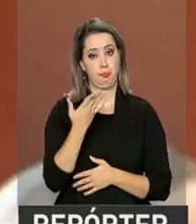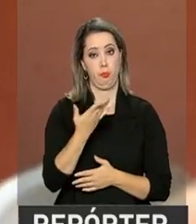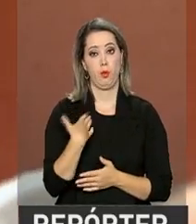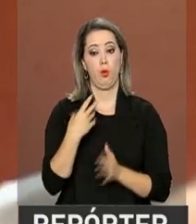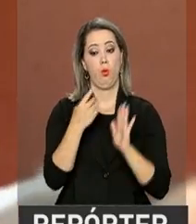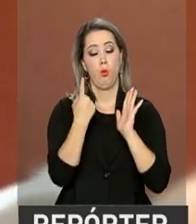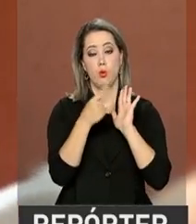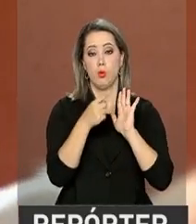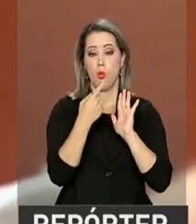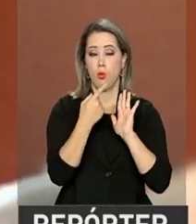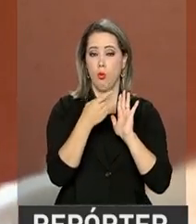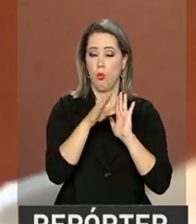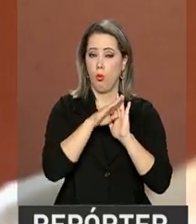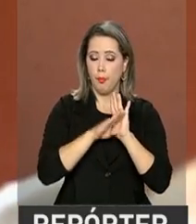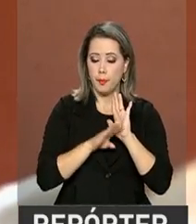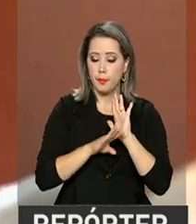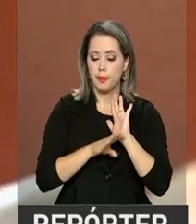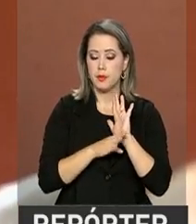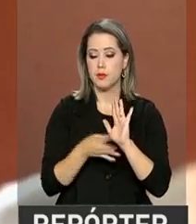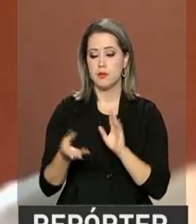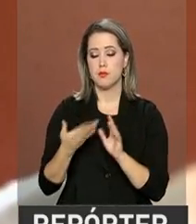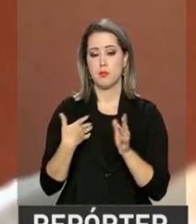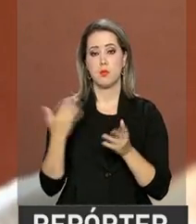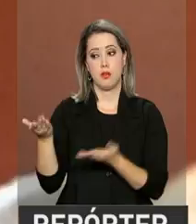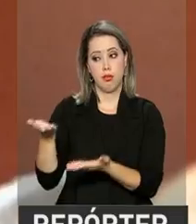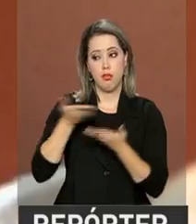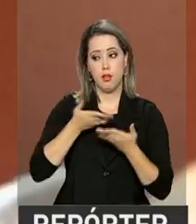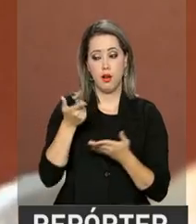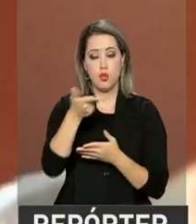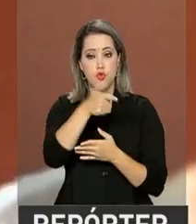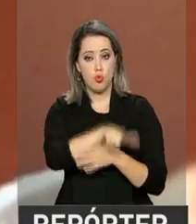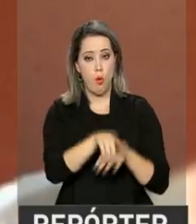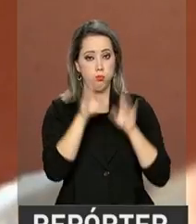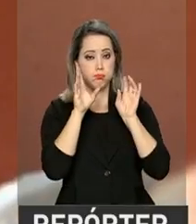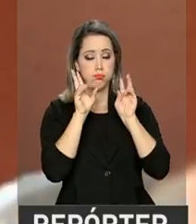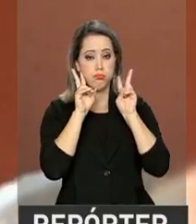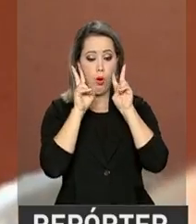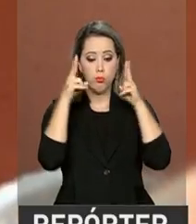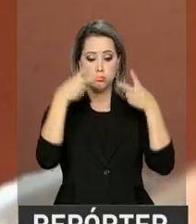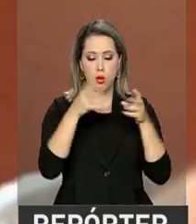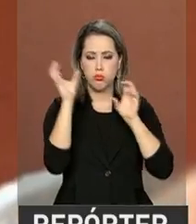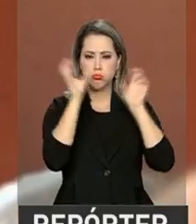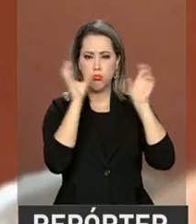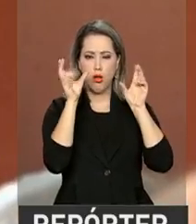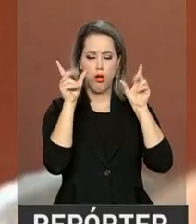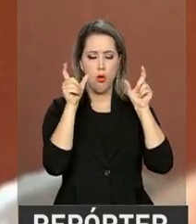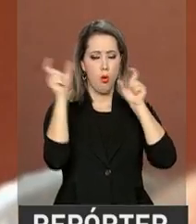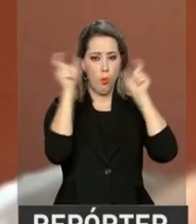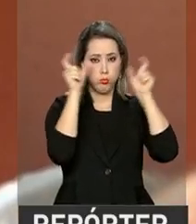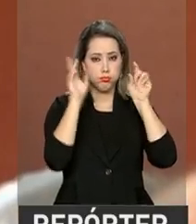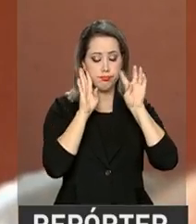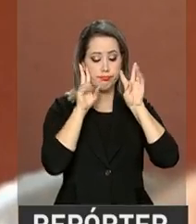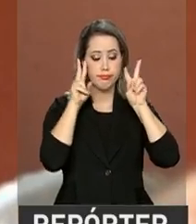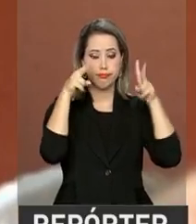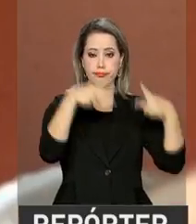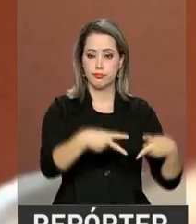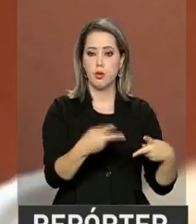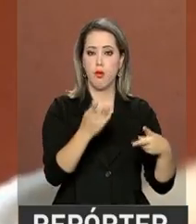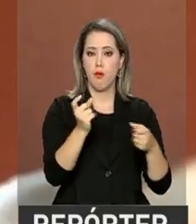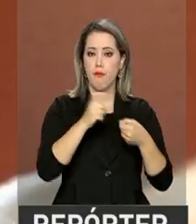trazendo de volta investimentos que está recuperando o crescimento